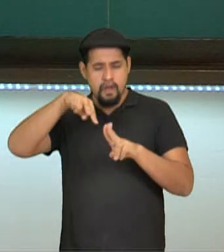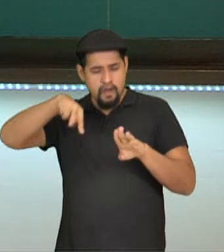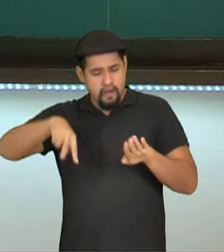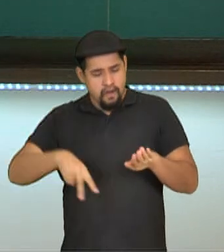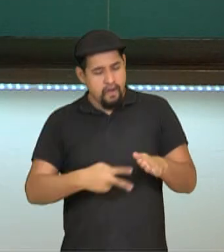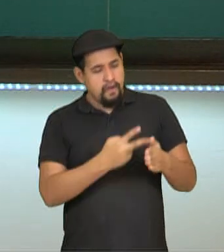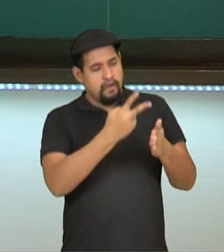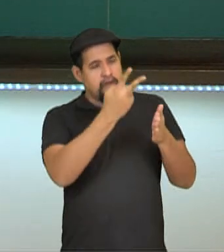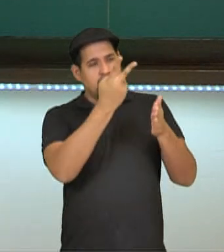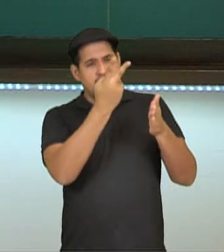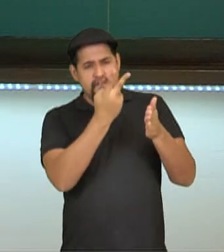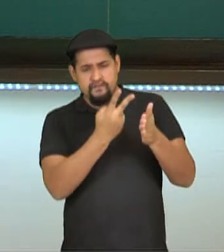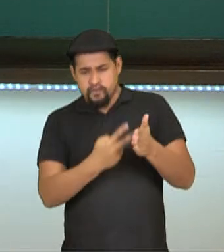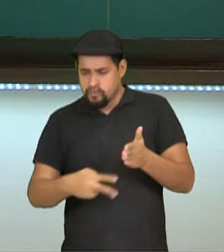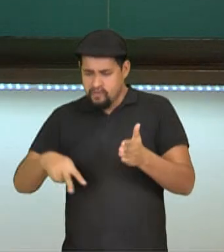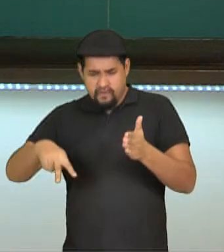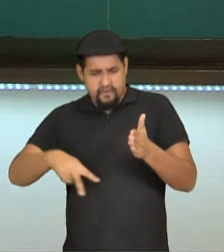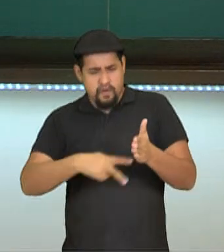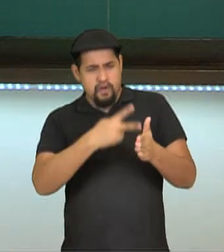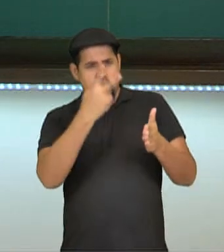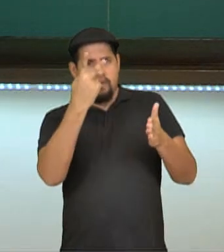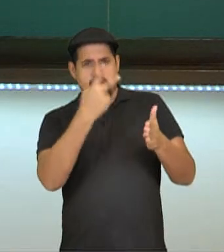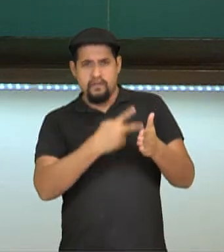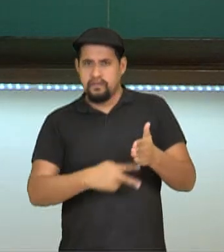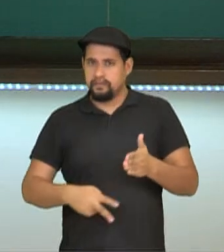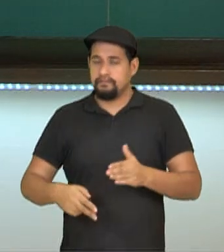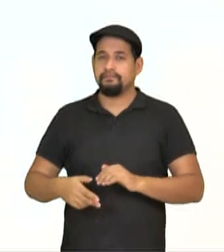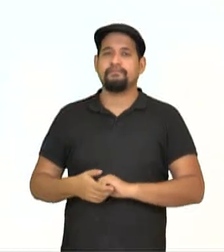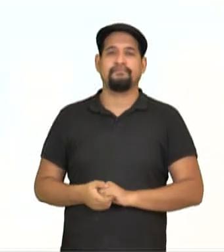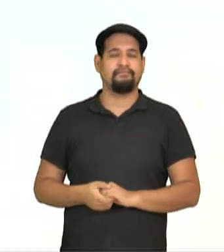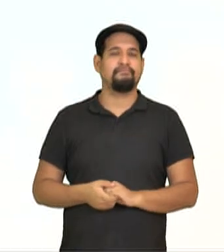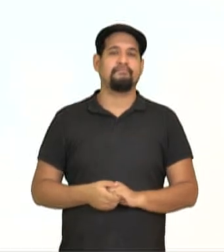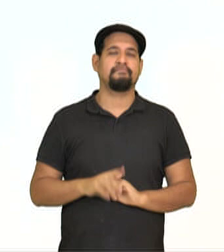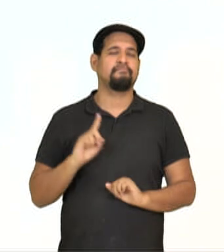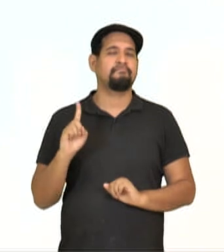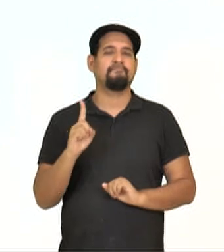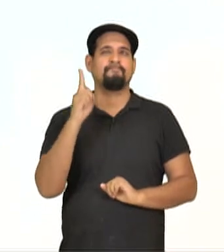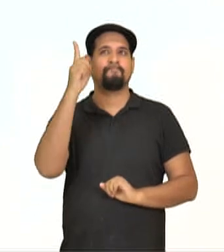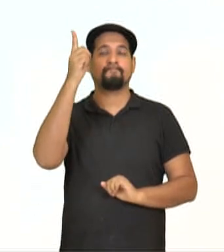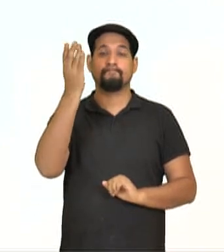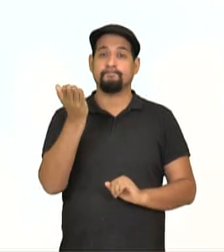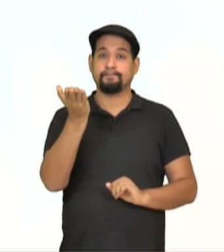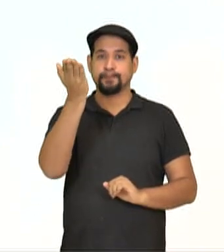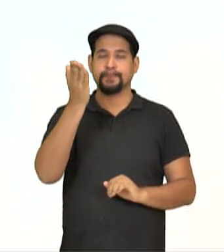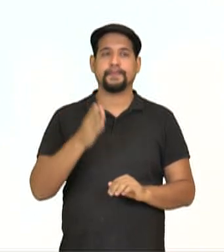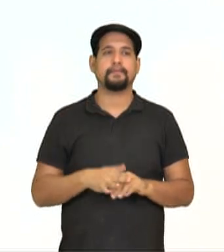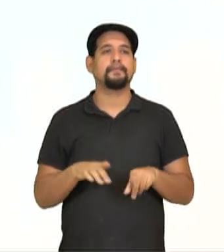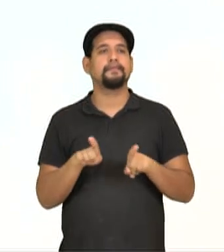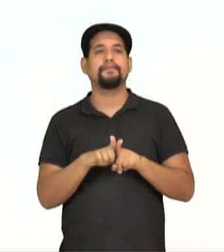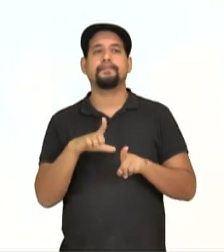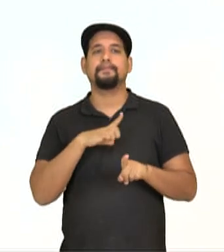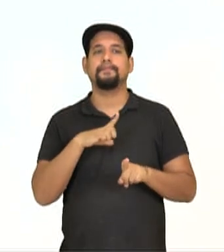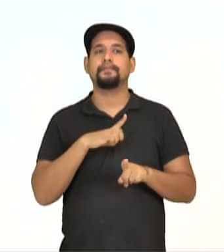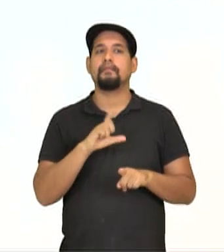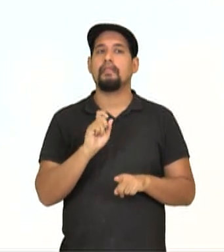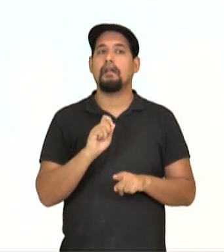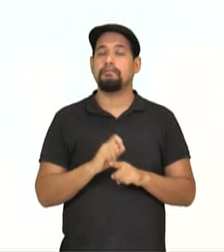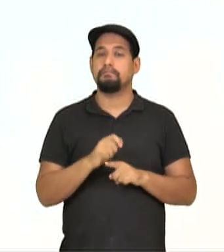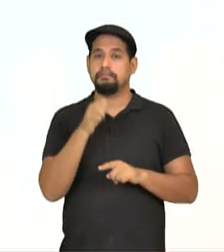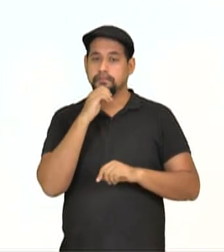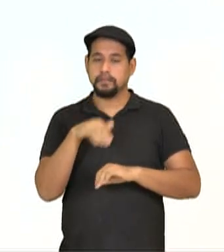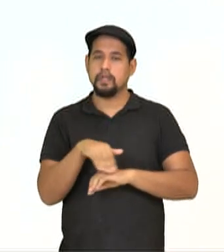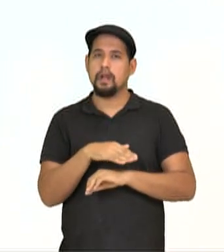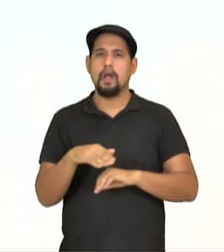alto e realizam grandes manobras aéreas. Daí nós temos o street, que é o skate de rua, a